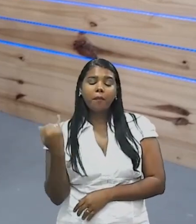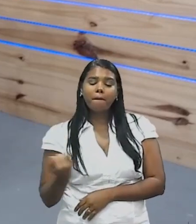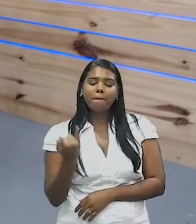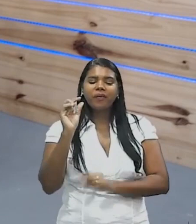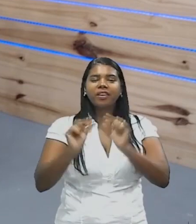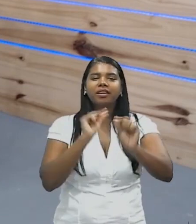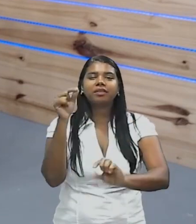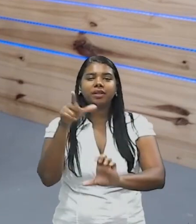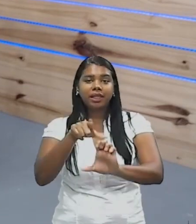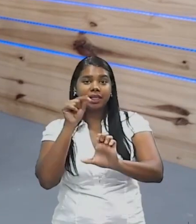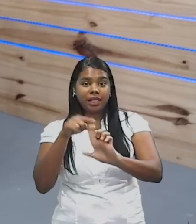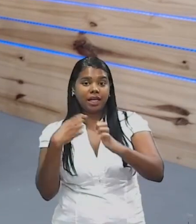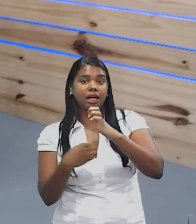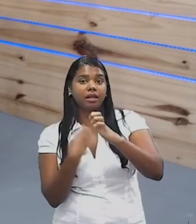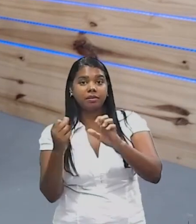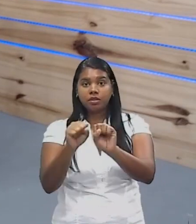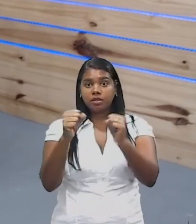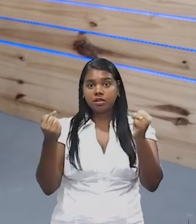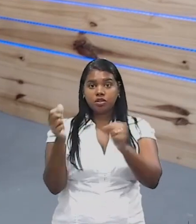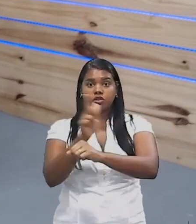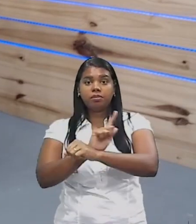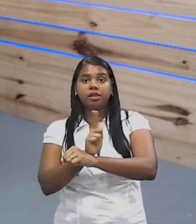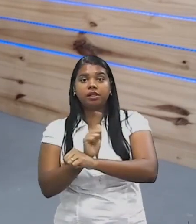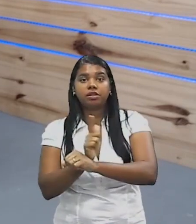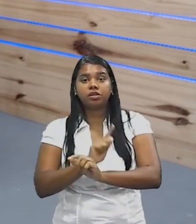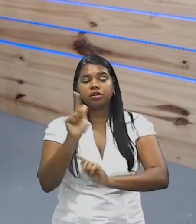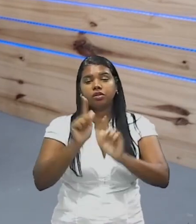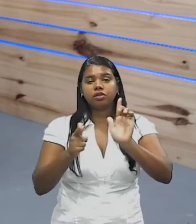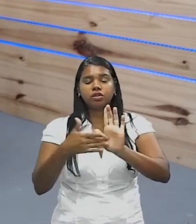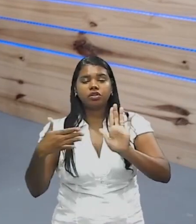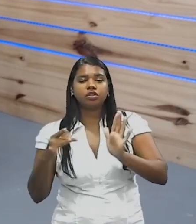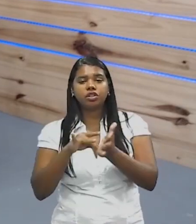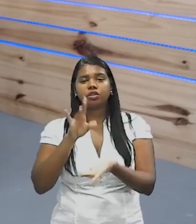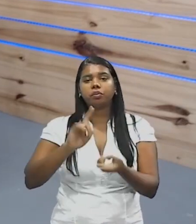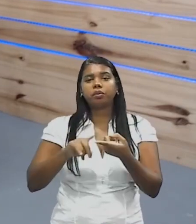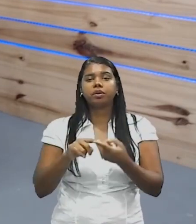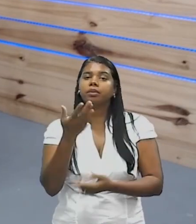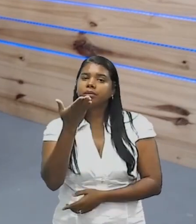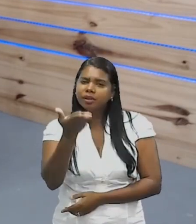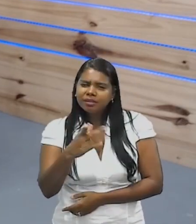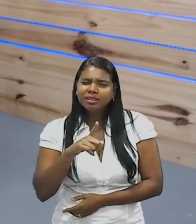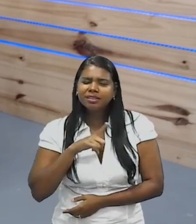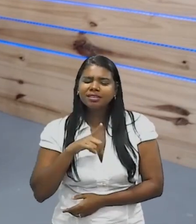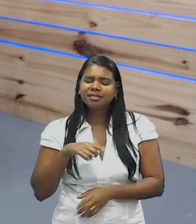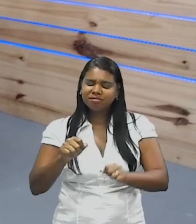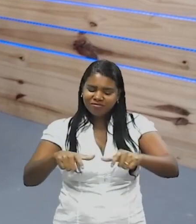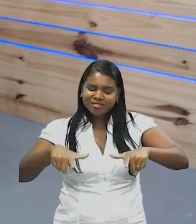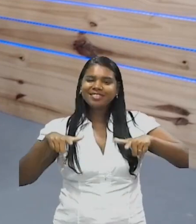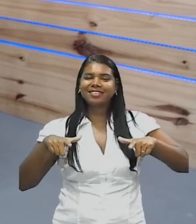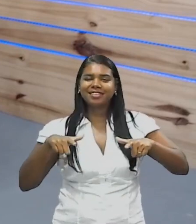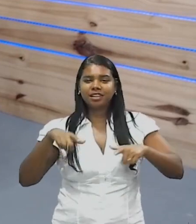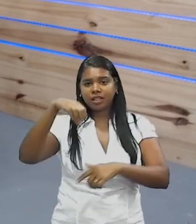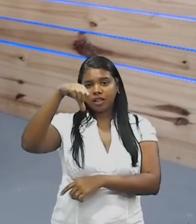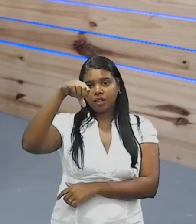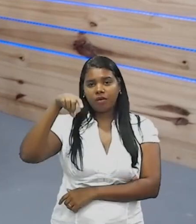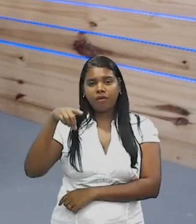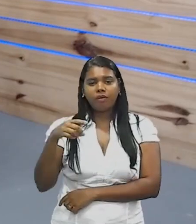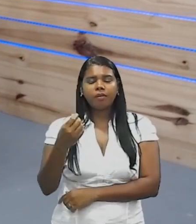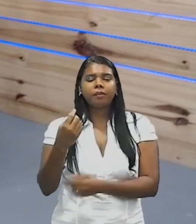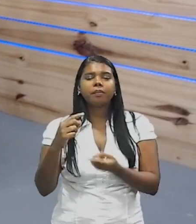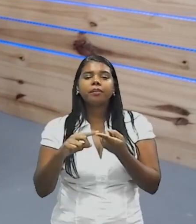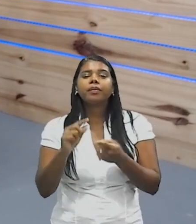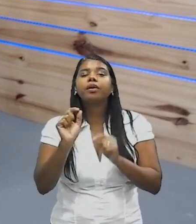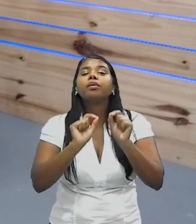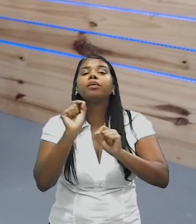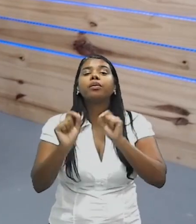Que a empresa ela tenha um sistema de gestão da qualidade consolidado, não é? Para você ter a certificação 9001, você precisa o quê?